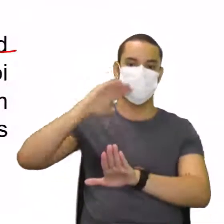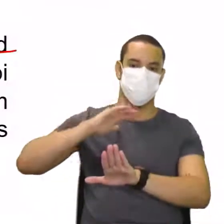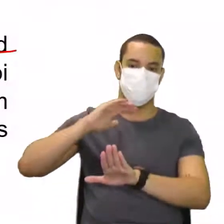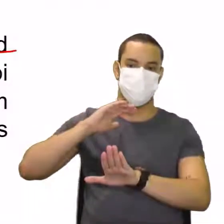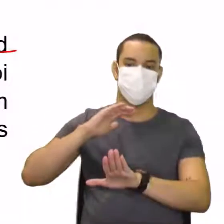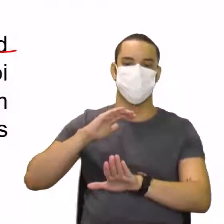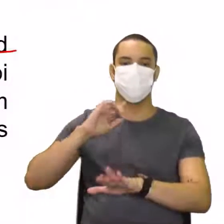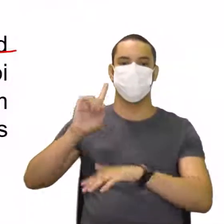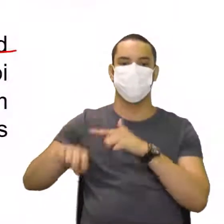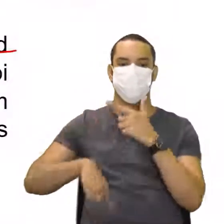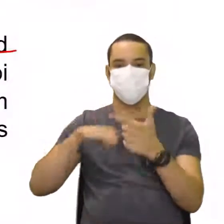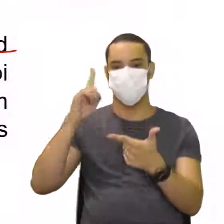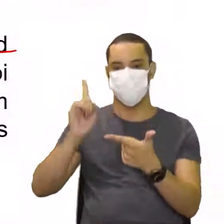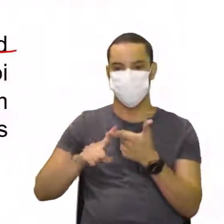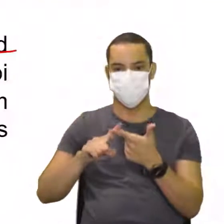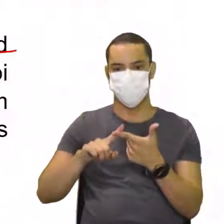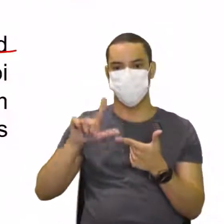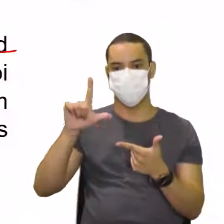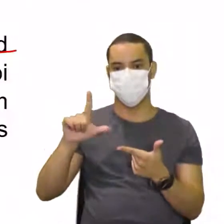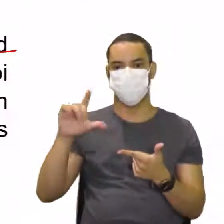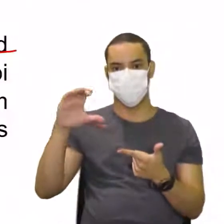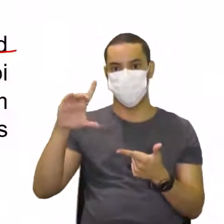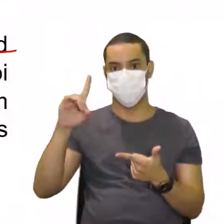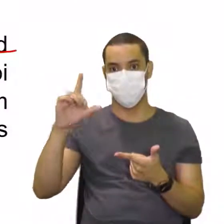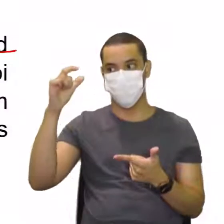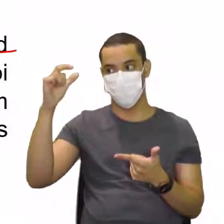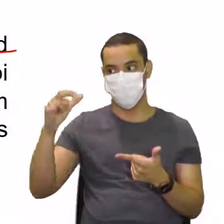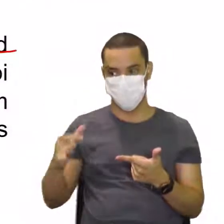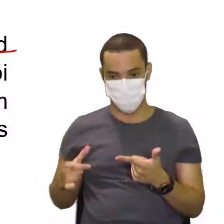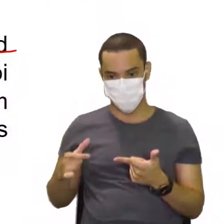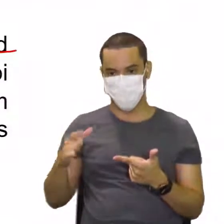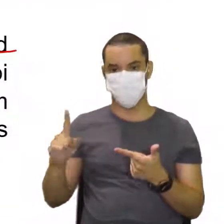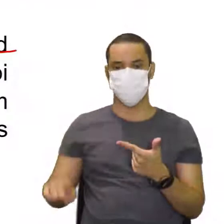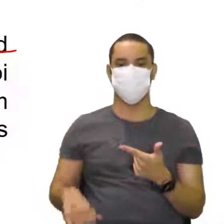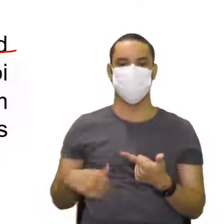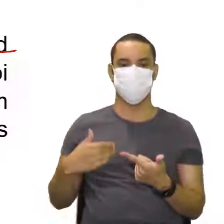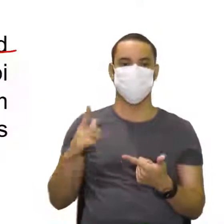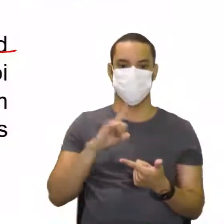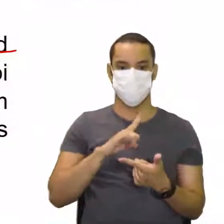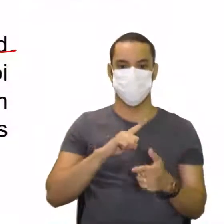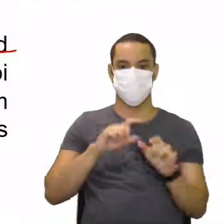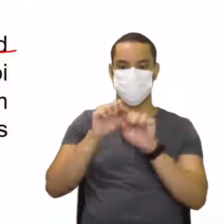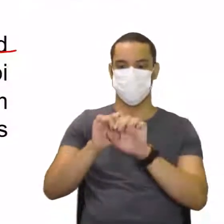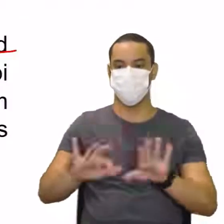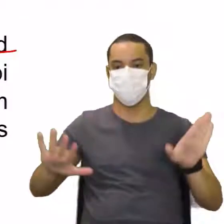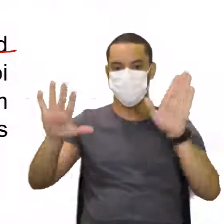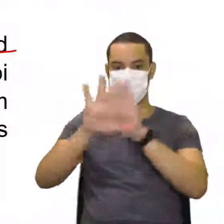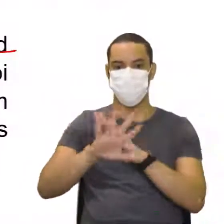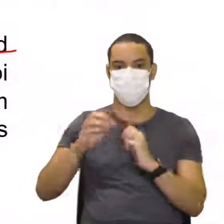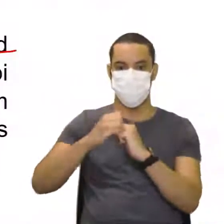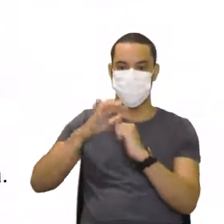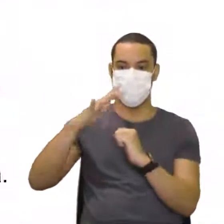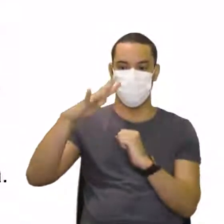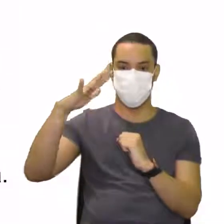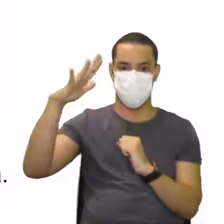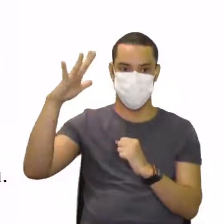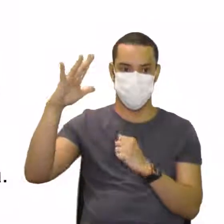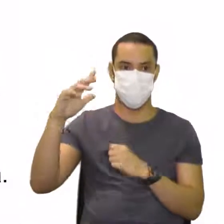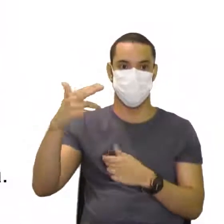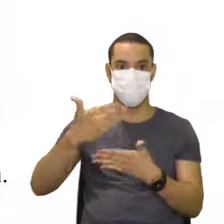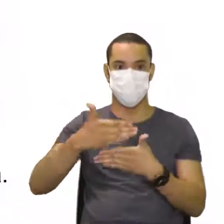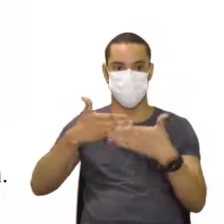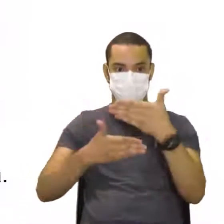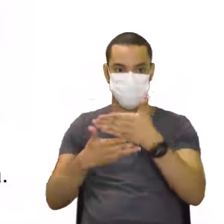enorme, depois começou a vir as mais fininhas, aqui de LCD, que era um display de cristal líquido, que ficava aqui entre duas